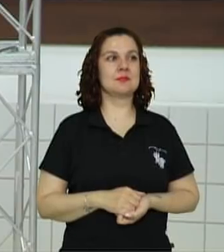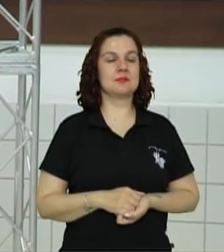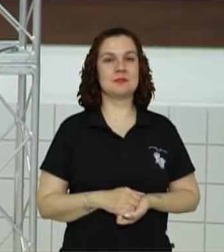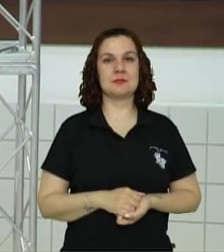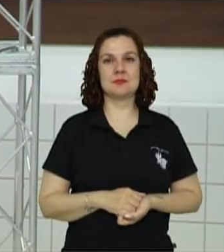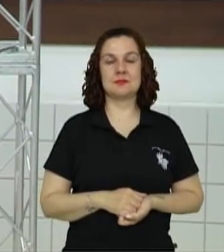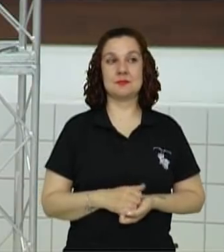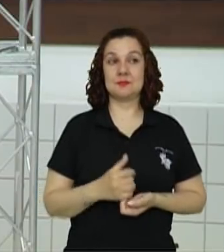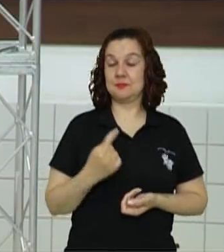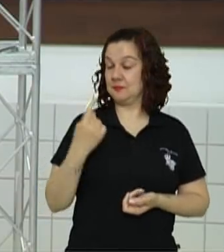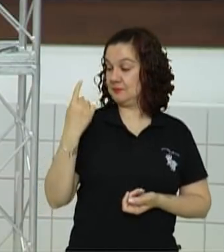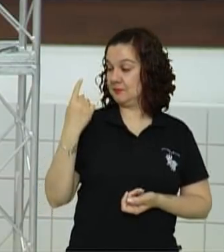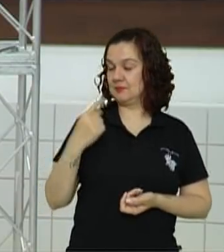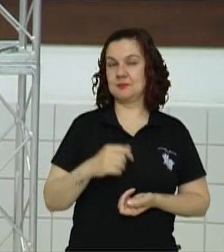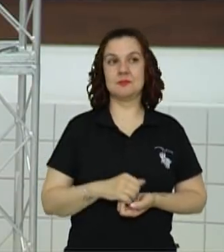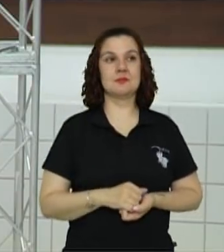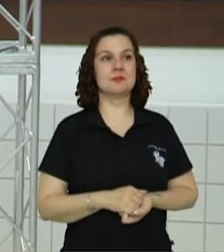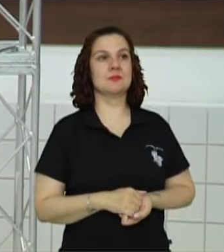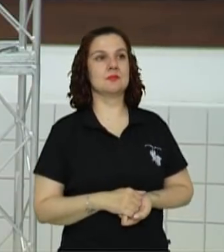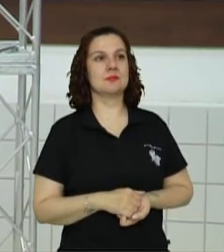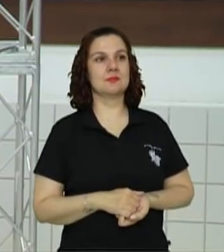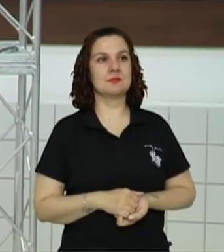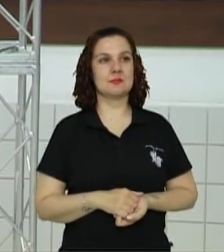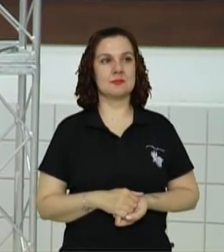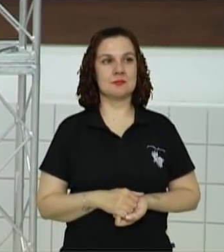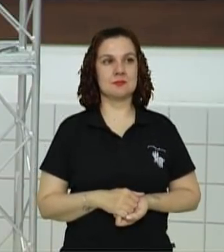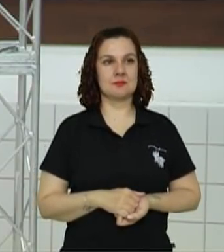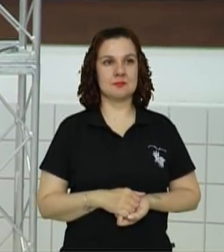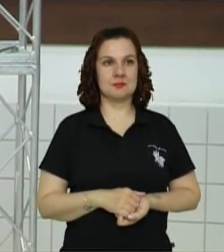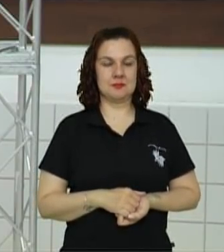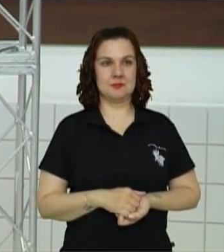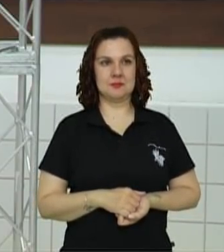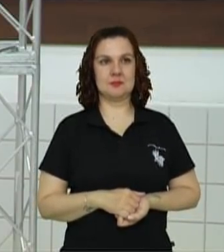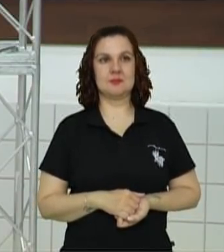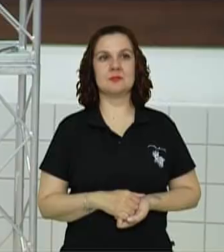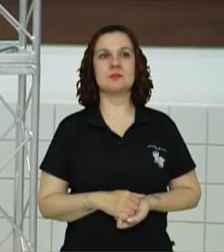Então, aqui x para 160.